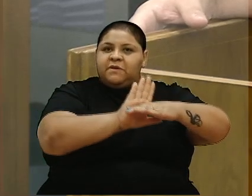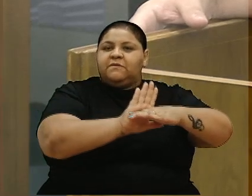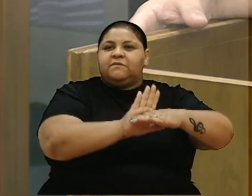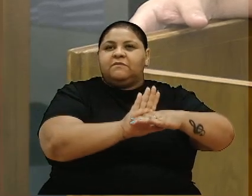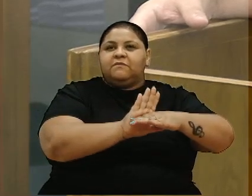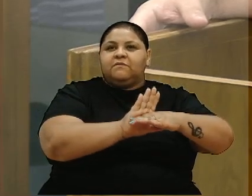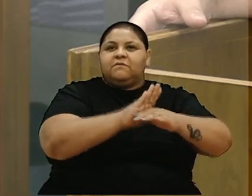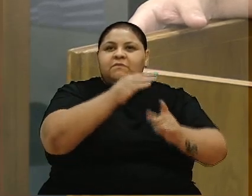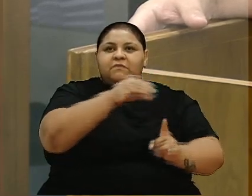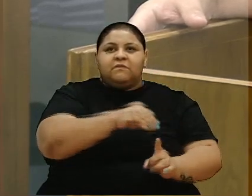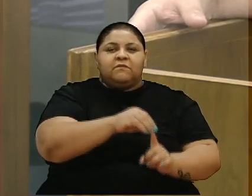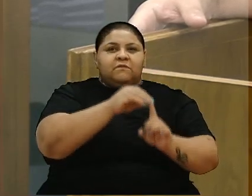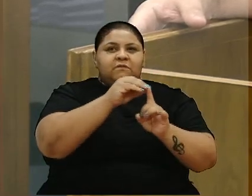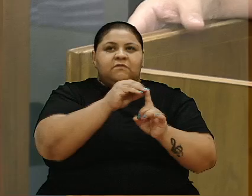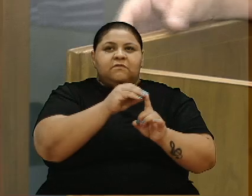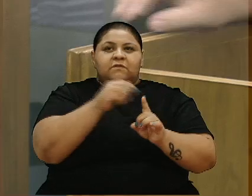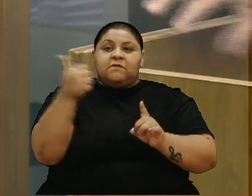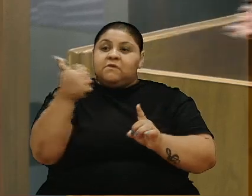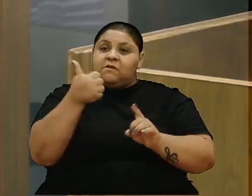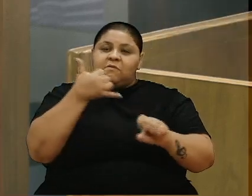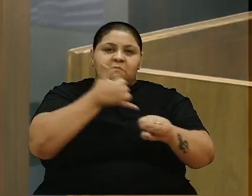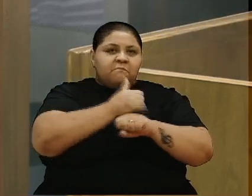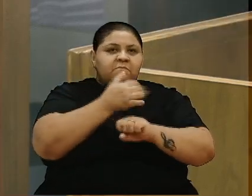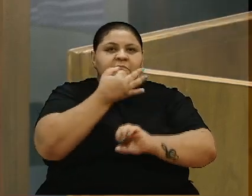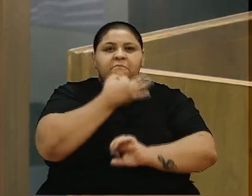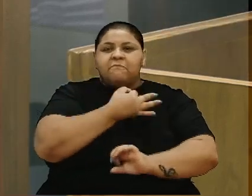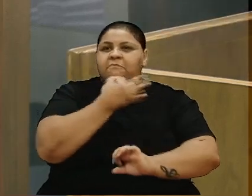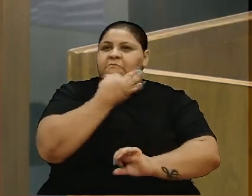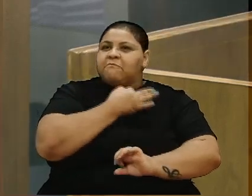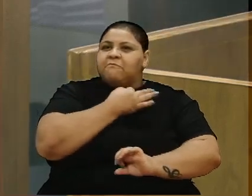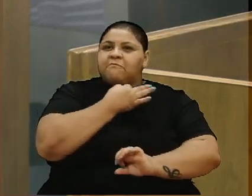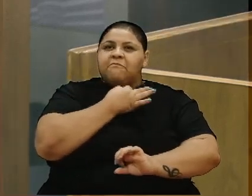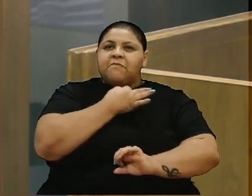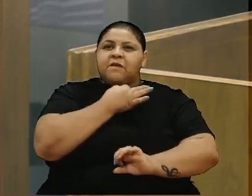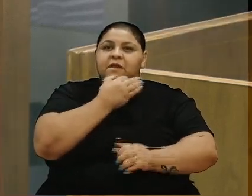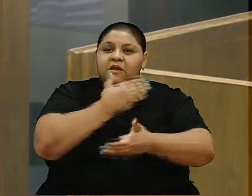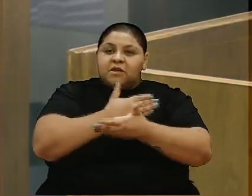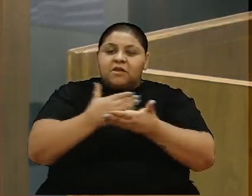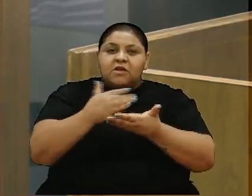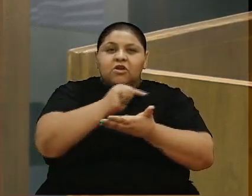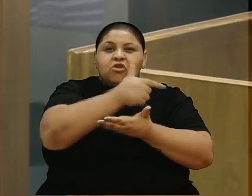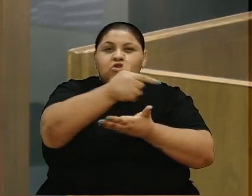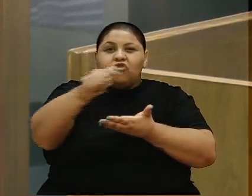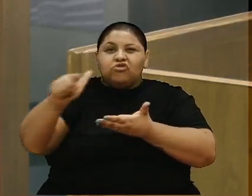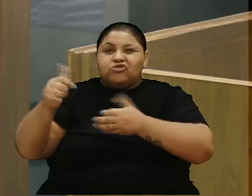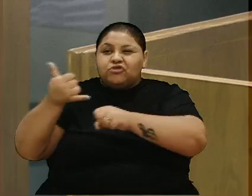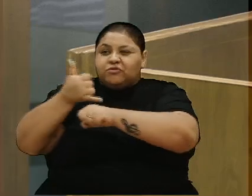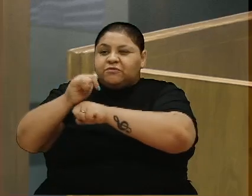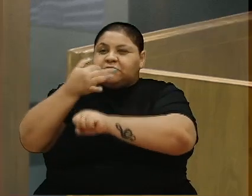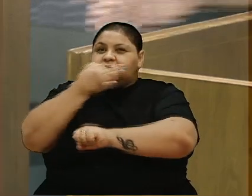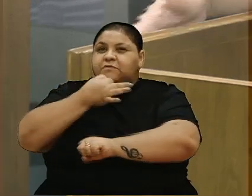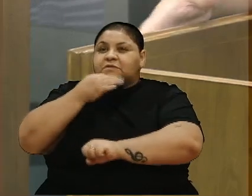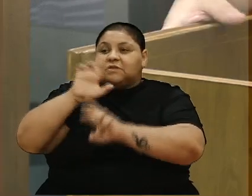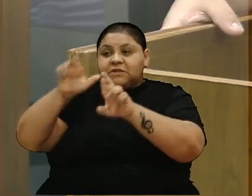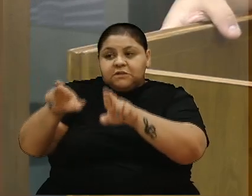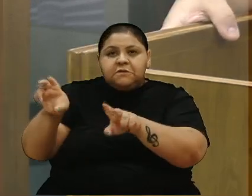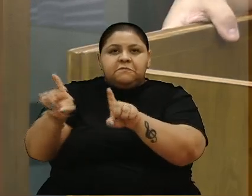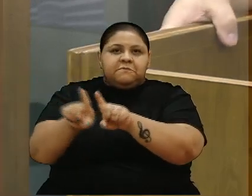a principal e primeira metalúrgica de Caxias e que deu origem para as demais aqui na nossa cidade e da